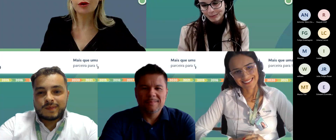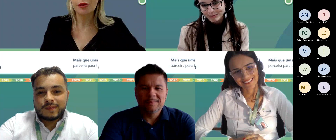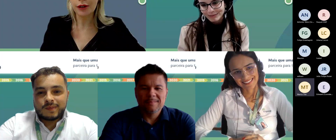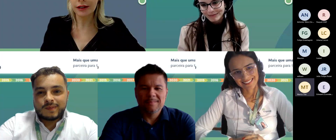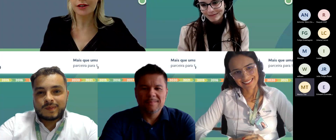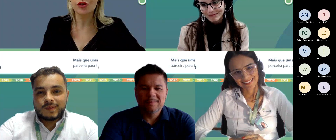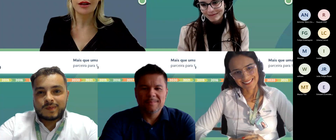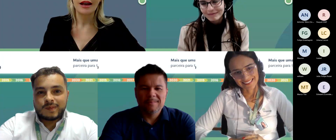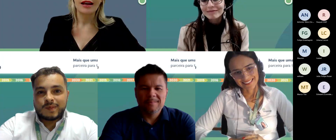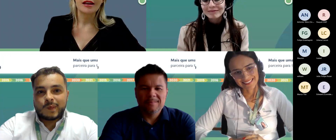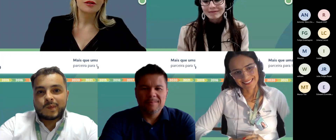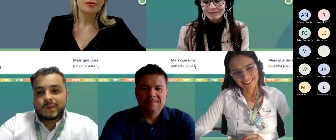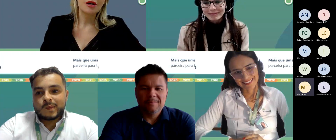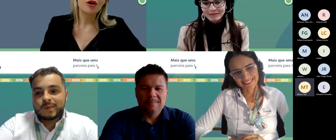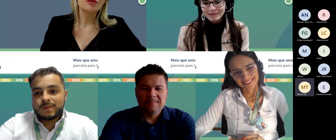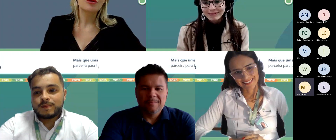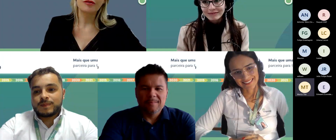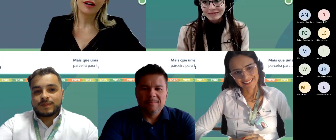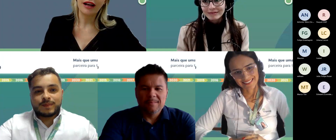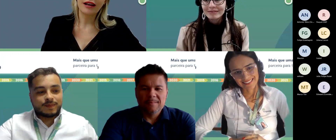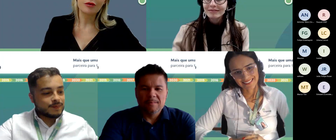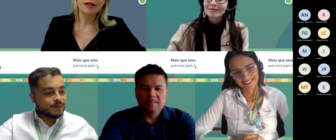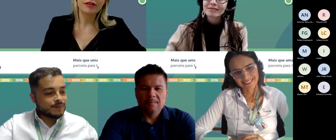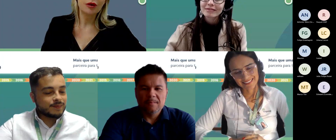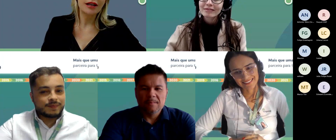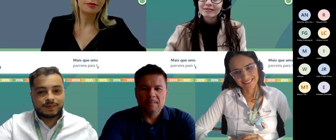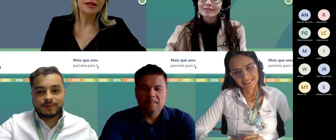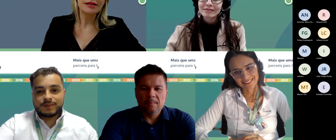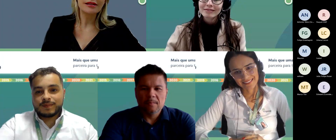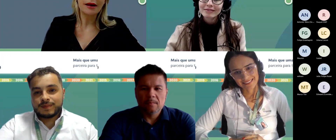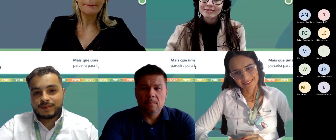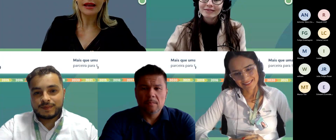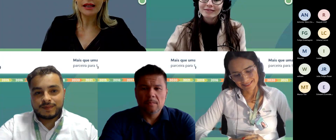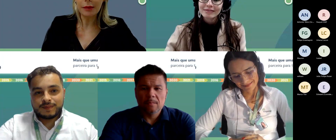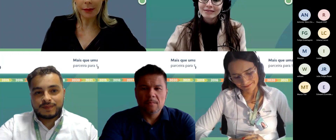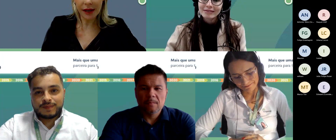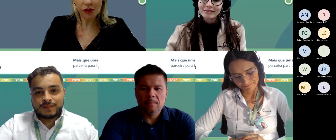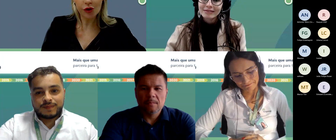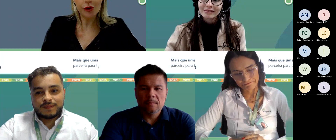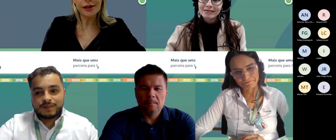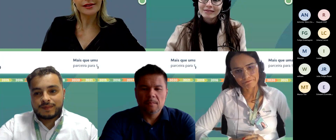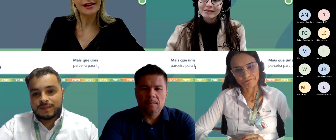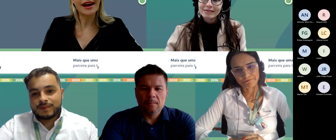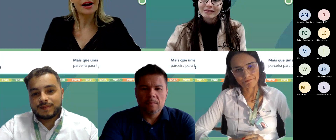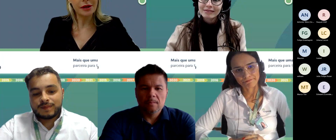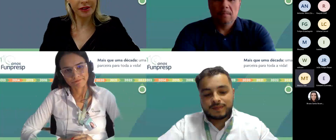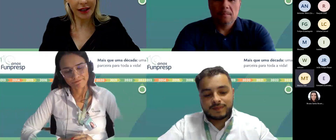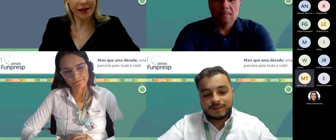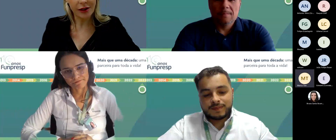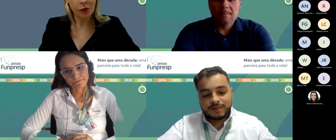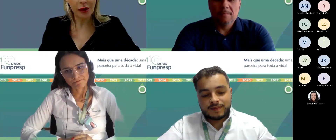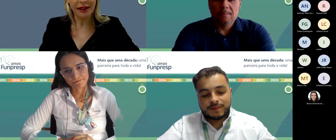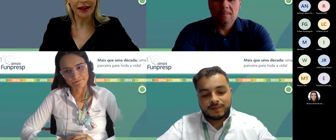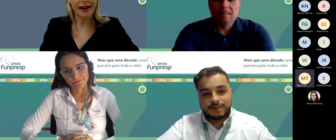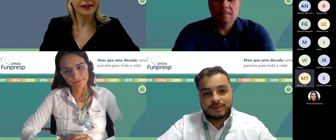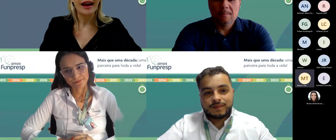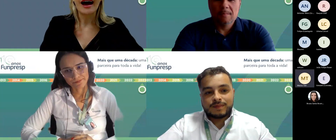assunto muito importante, e eu sempre gosto de falar que o servidor ele precisa minimamente conhecer a